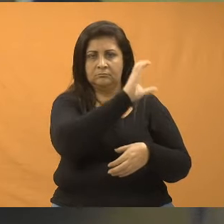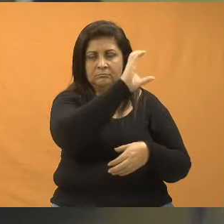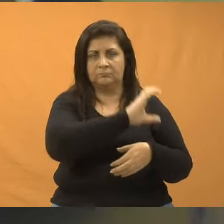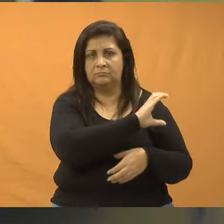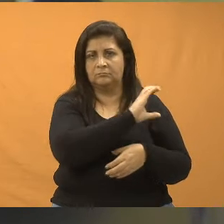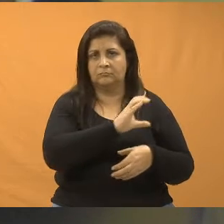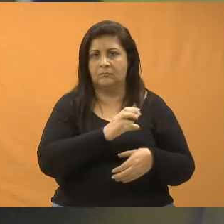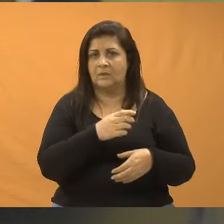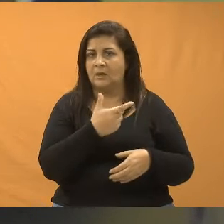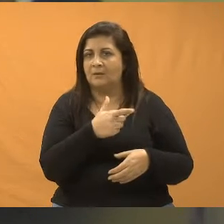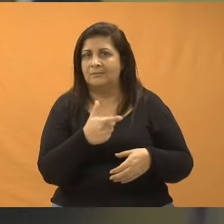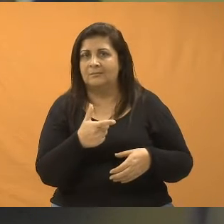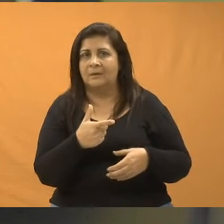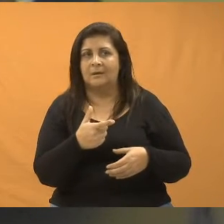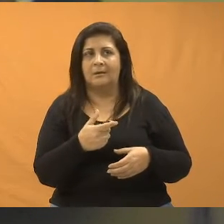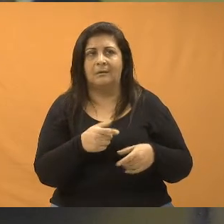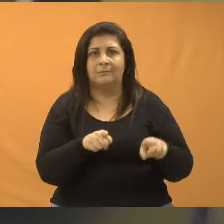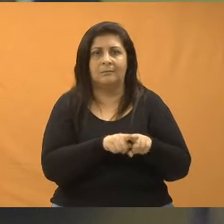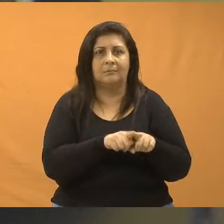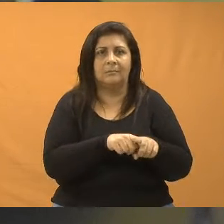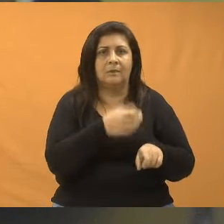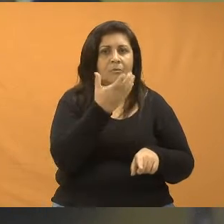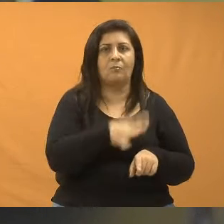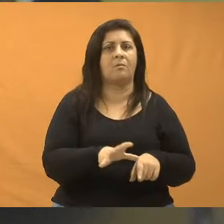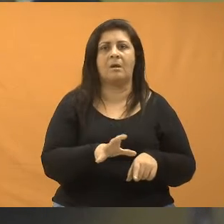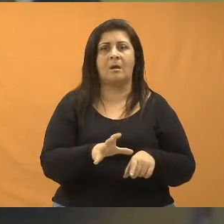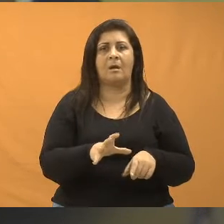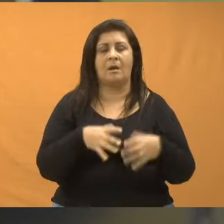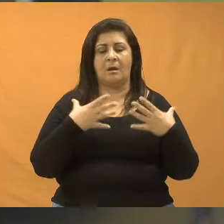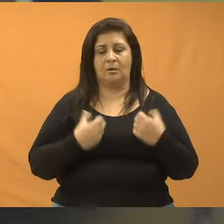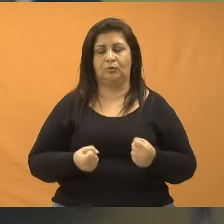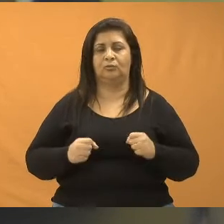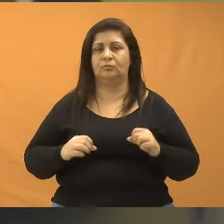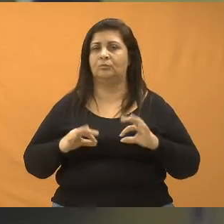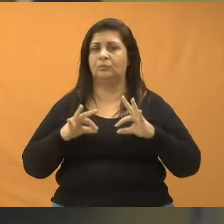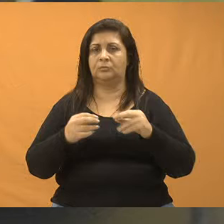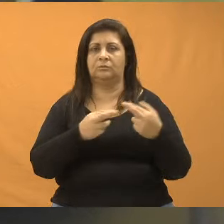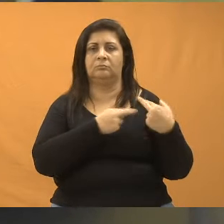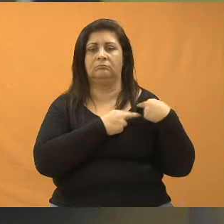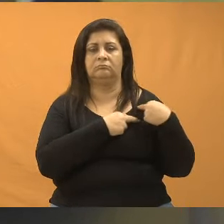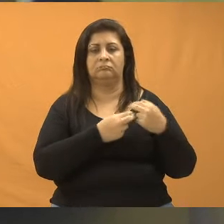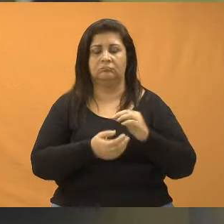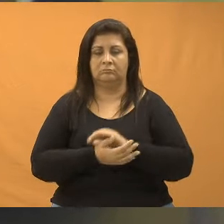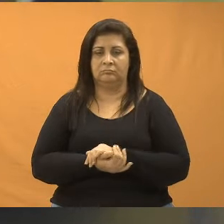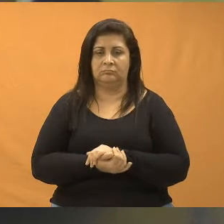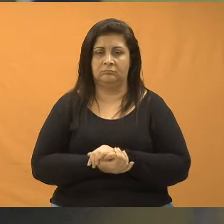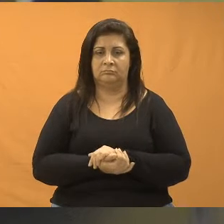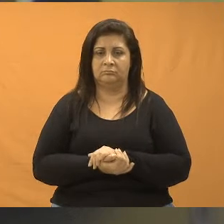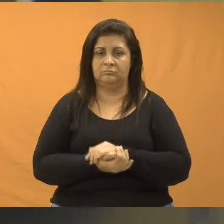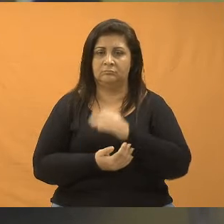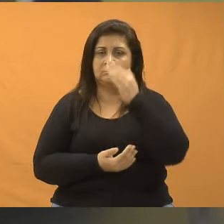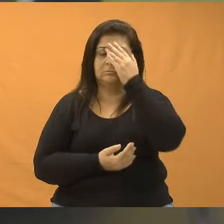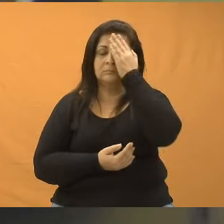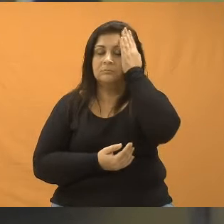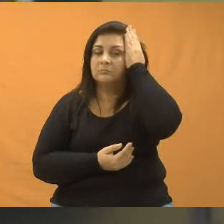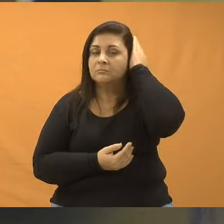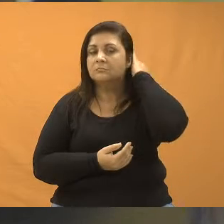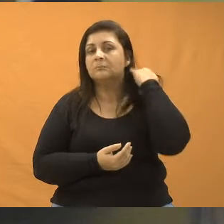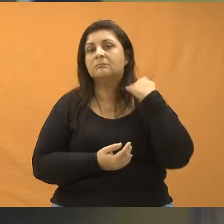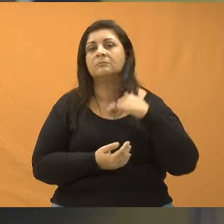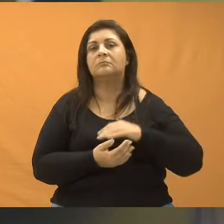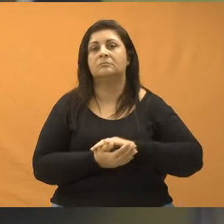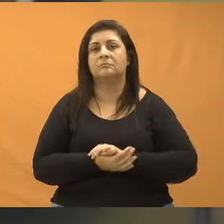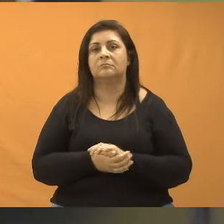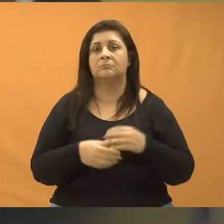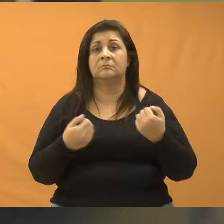nem quer assumir a gestão do dia a dia da Santa Casa, então precisa-se criar um instrumento